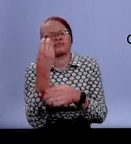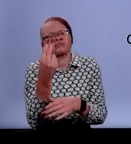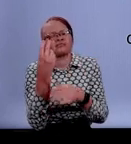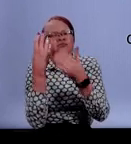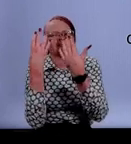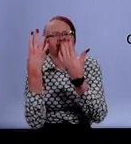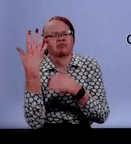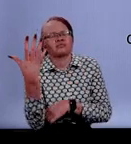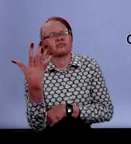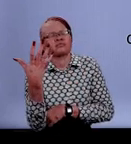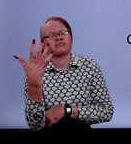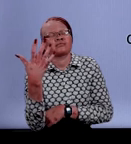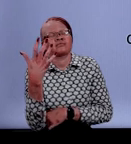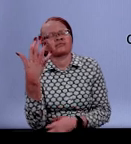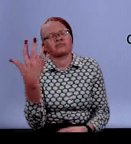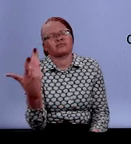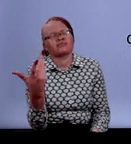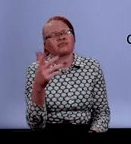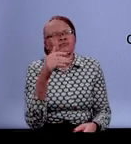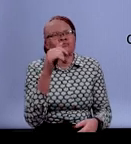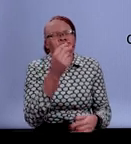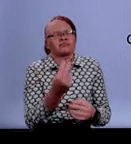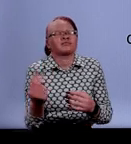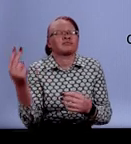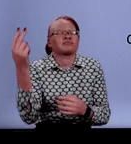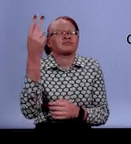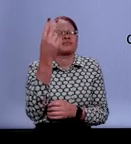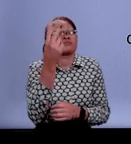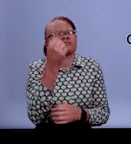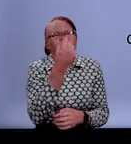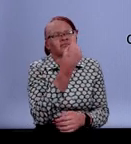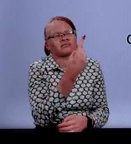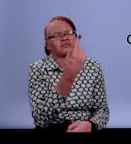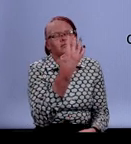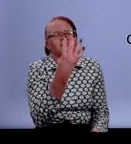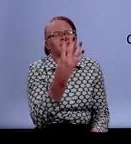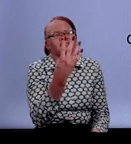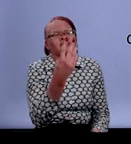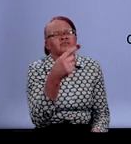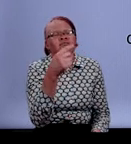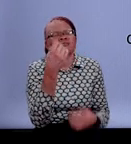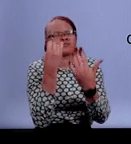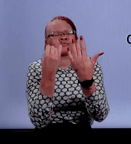14.625 tão 125 elevado a 2 é igual a